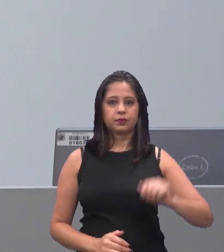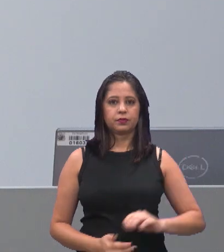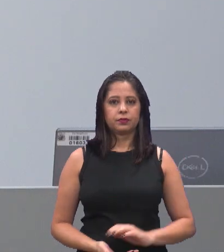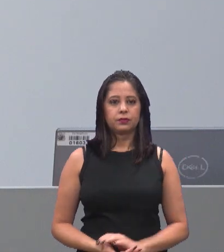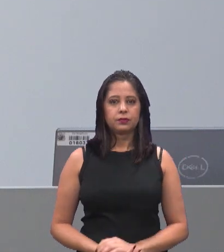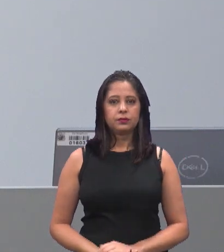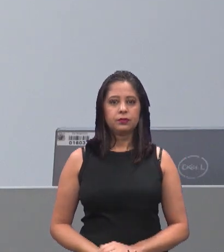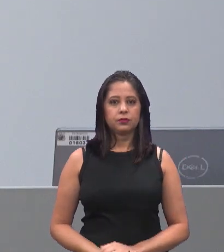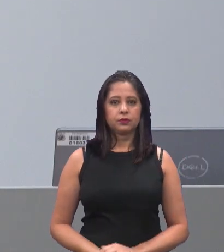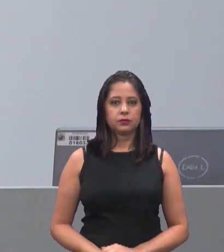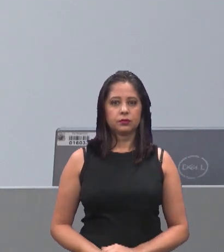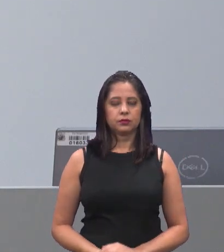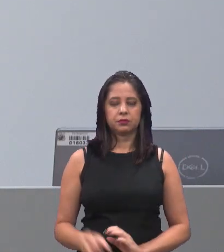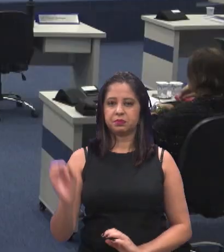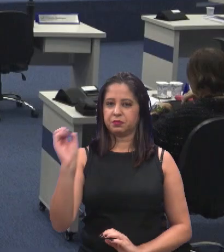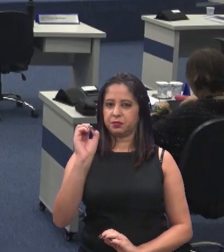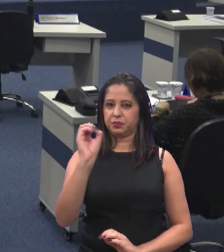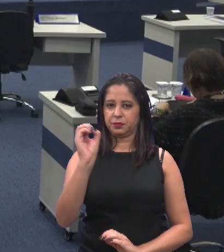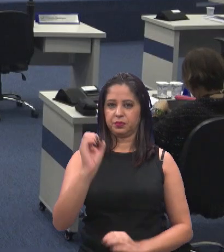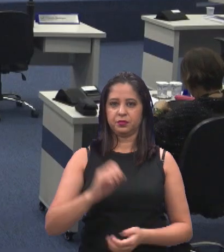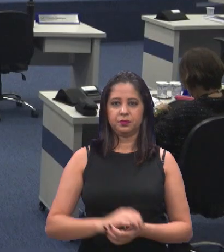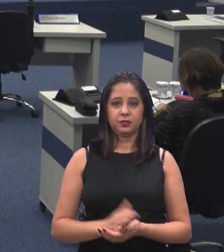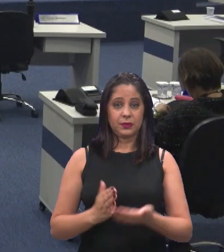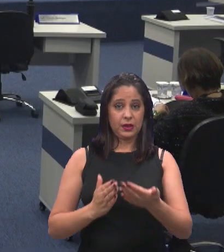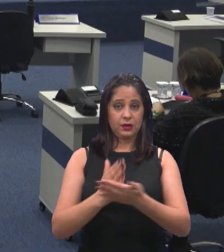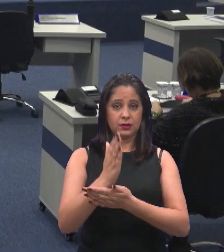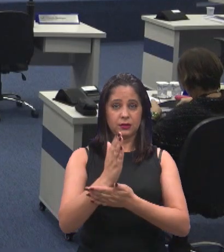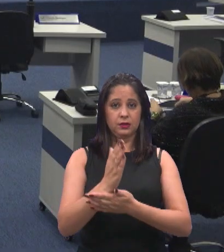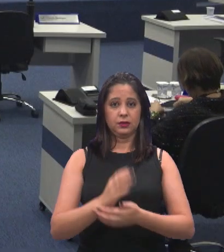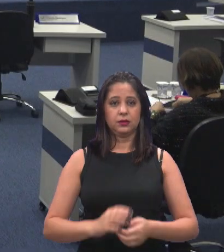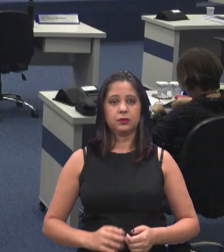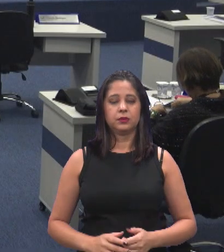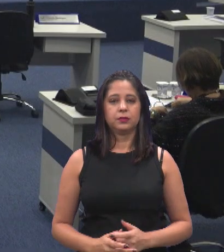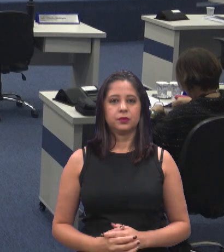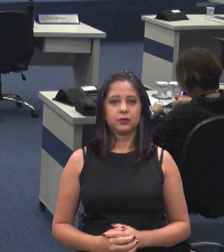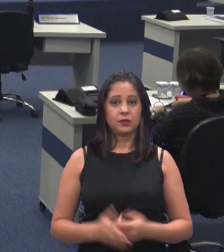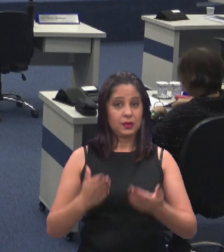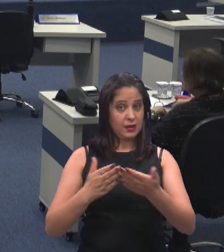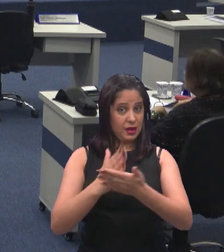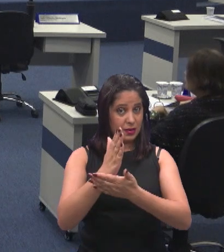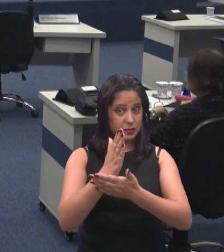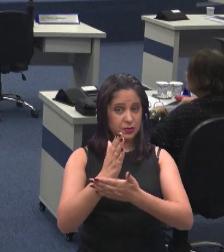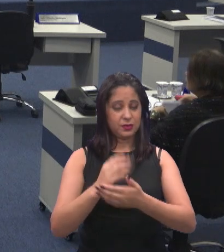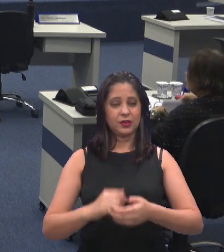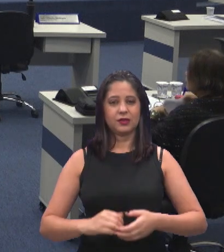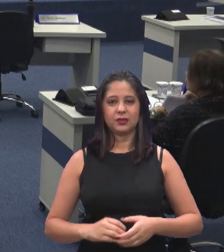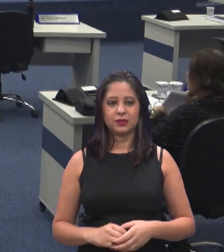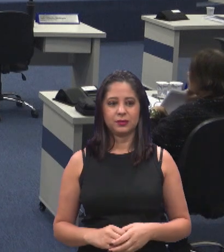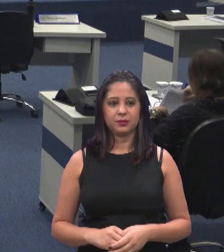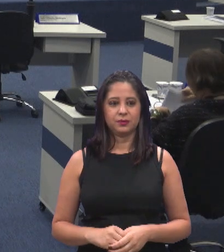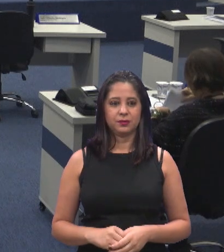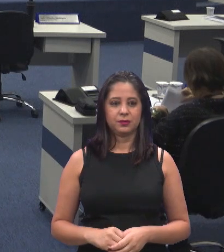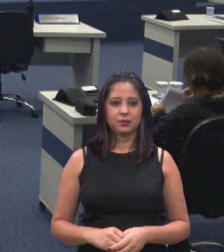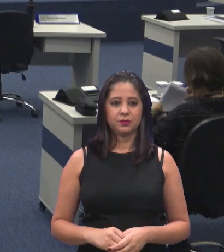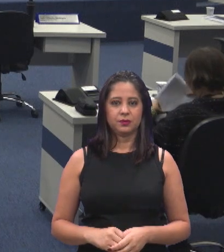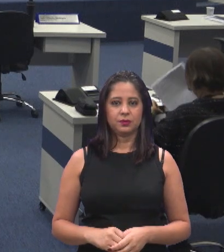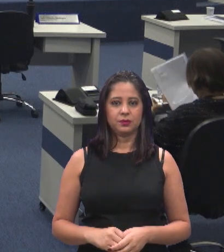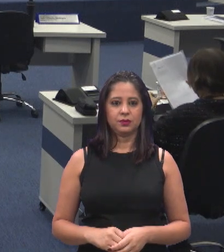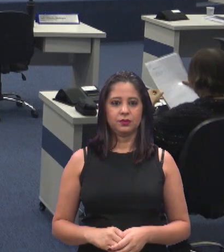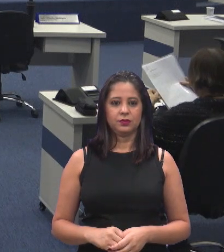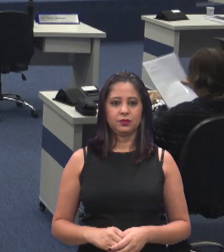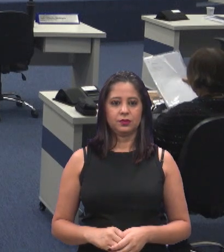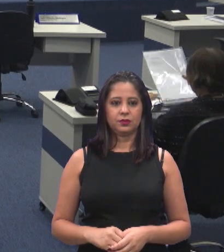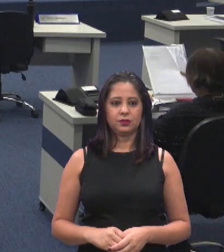que se manifestem. Nenhum voto contrário. Sem nenhum voto contrário, está aprovado por unanimidade.